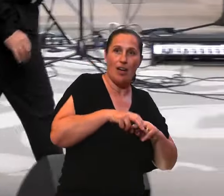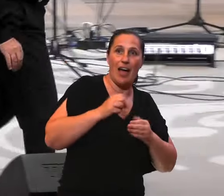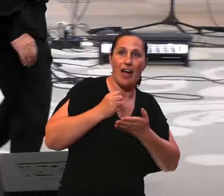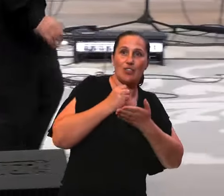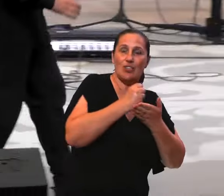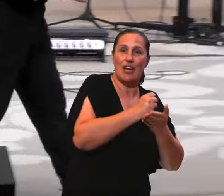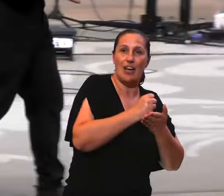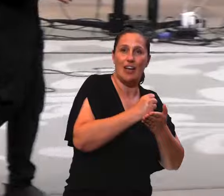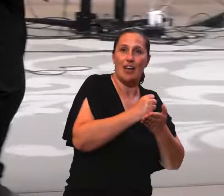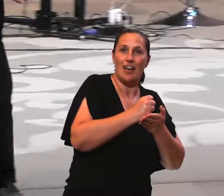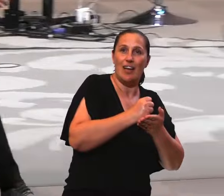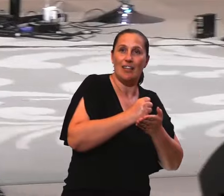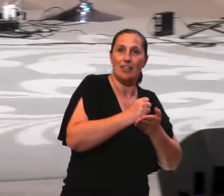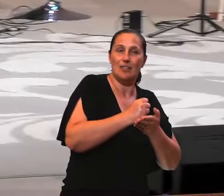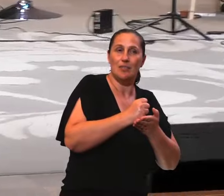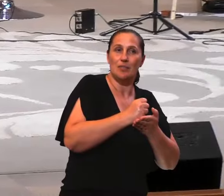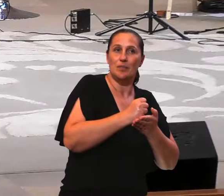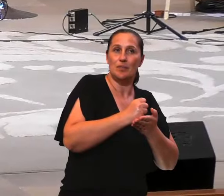chama